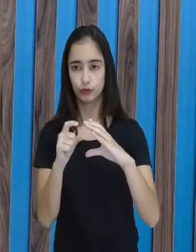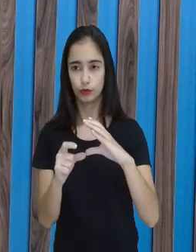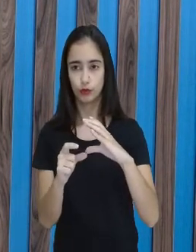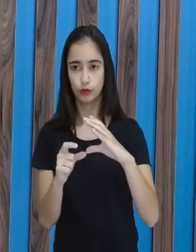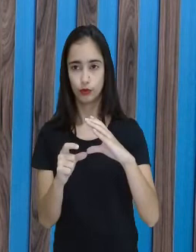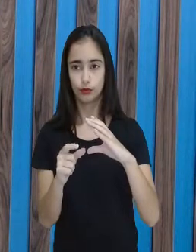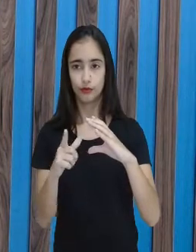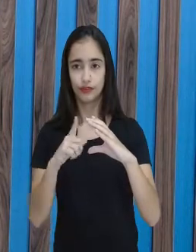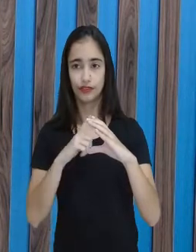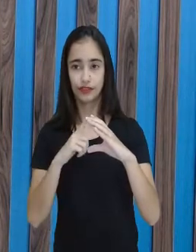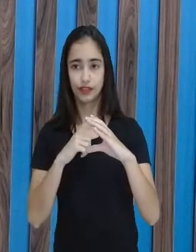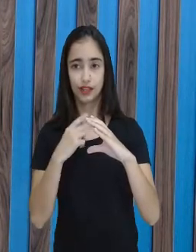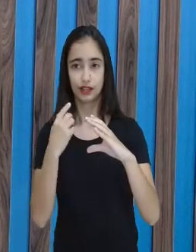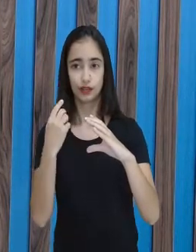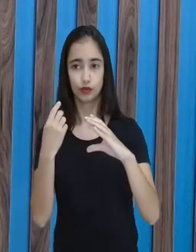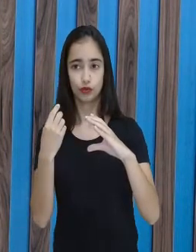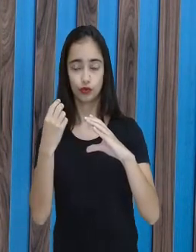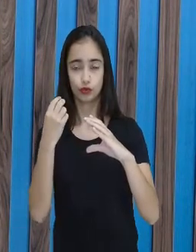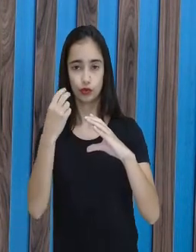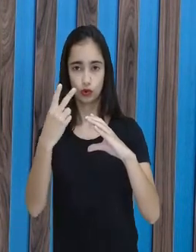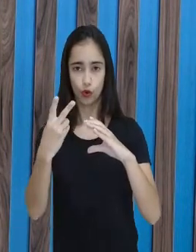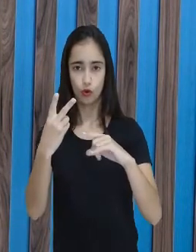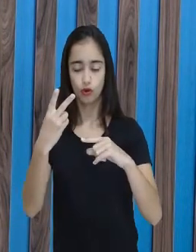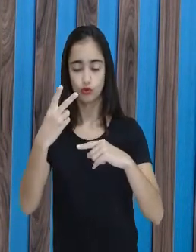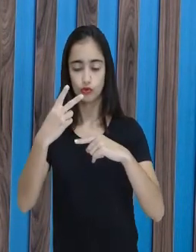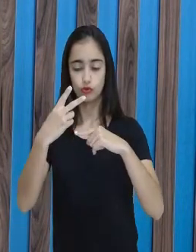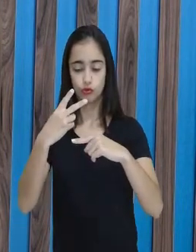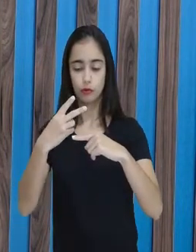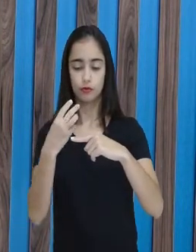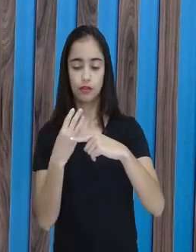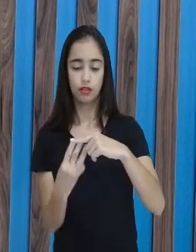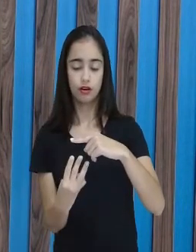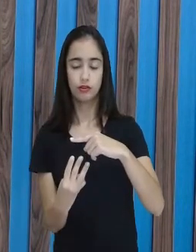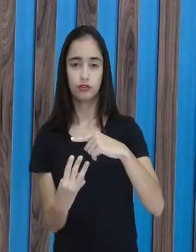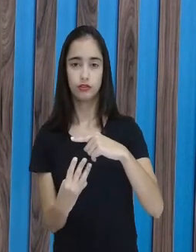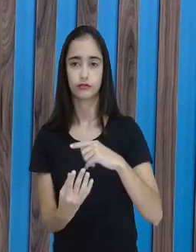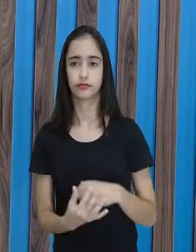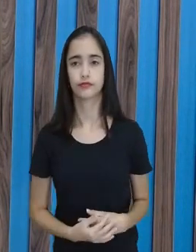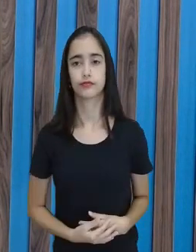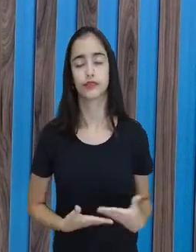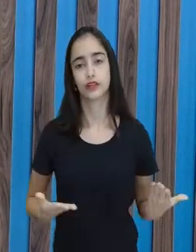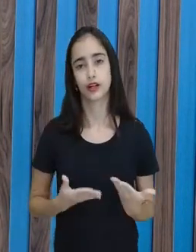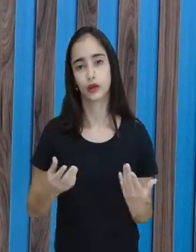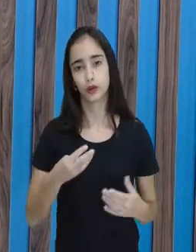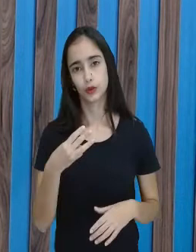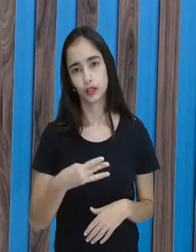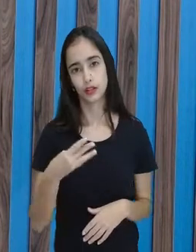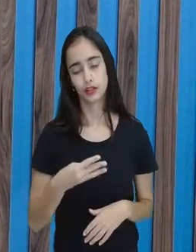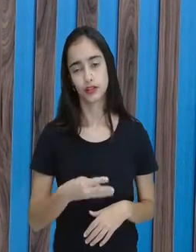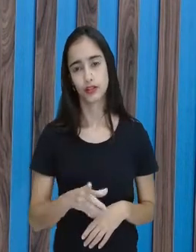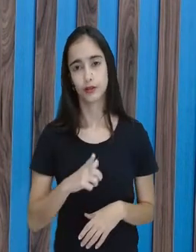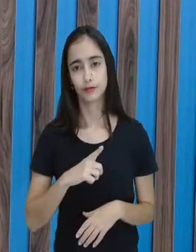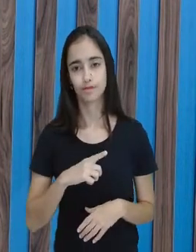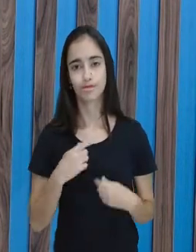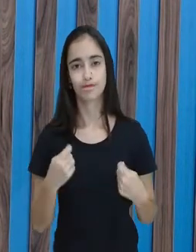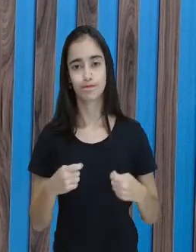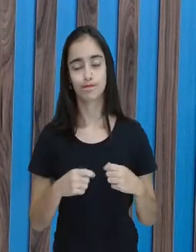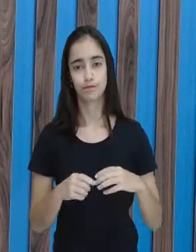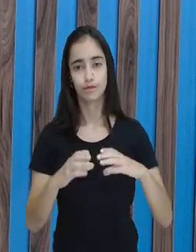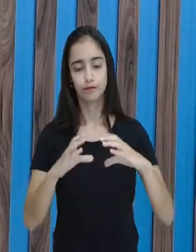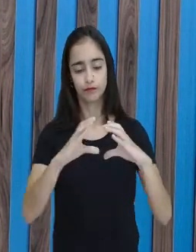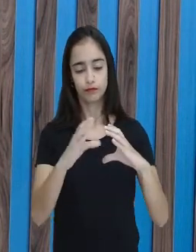pintadas de amarelo. E por último, o terceiro círculo foi dividido em